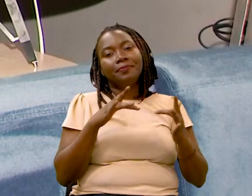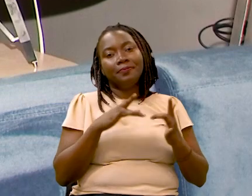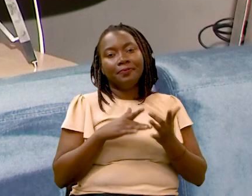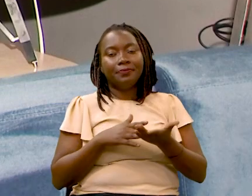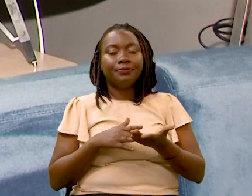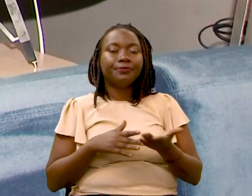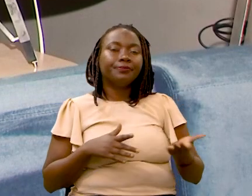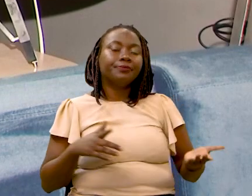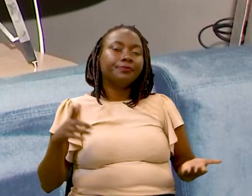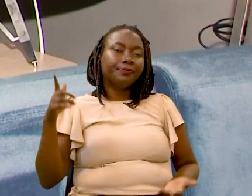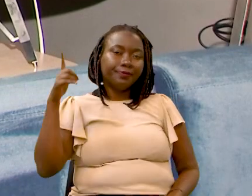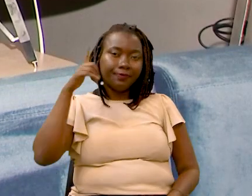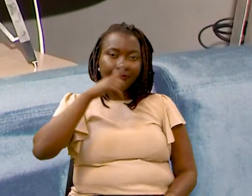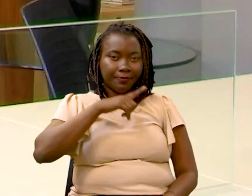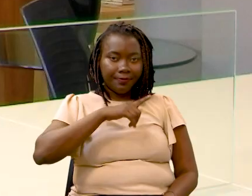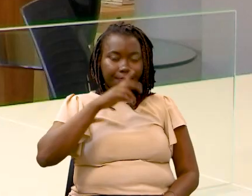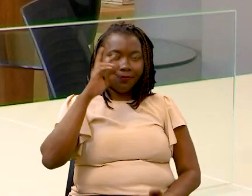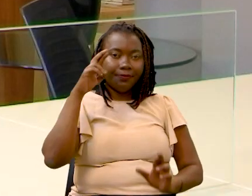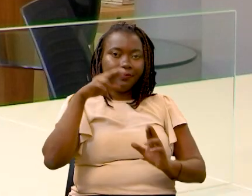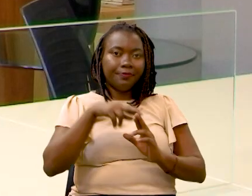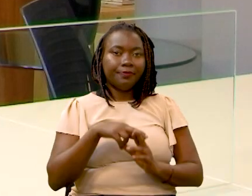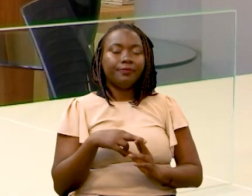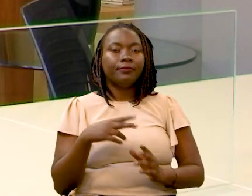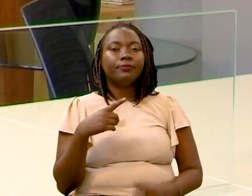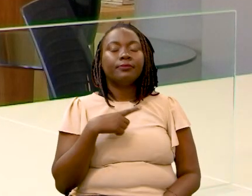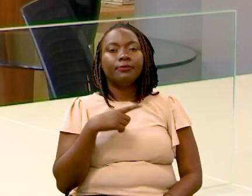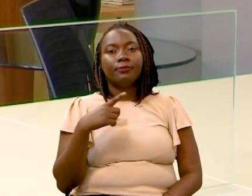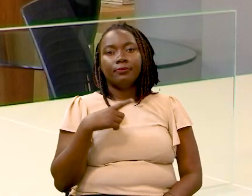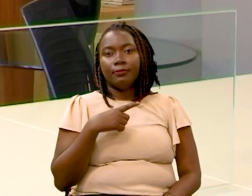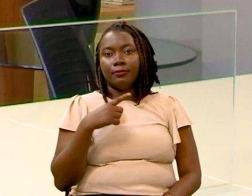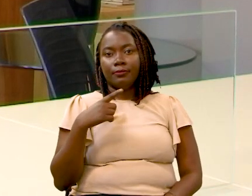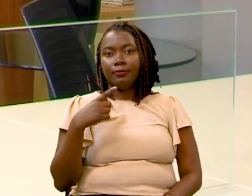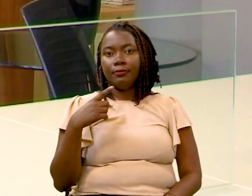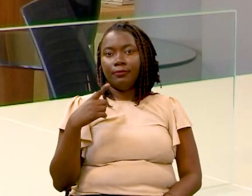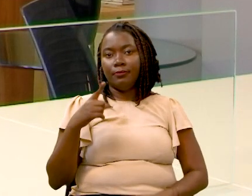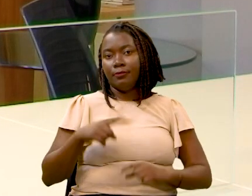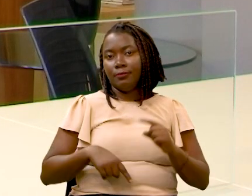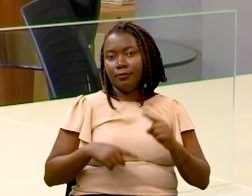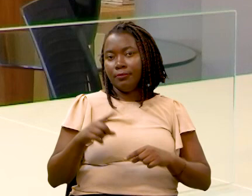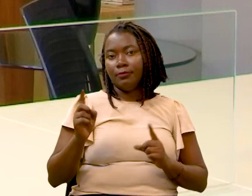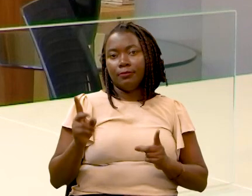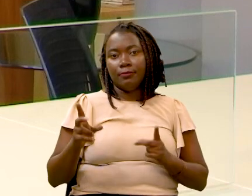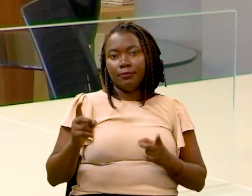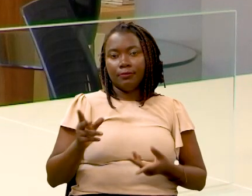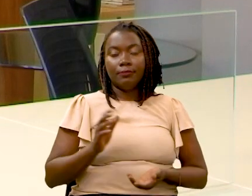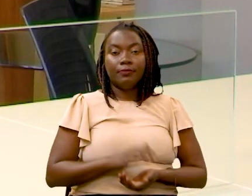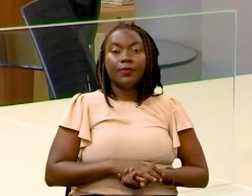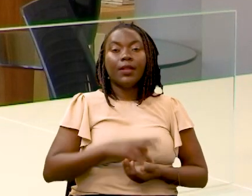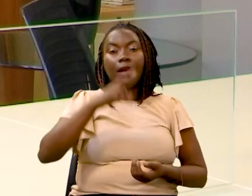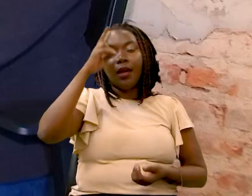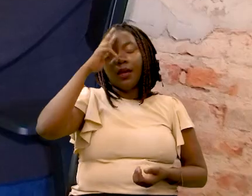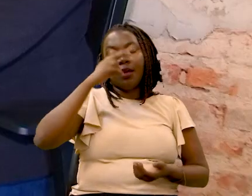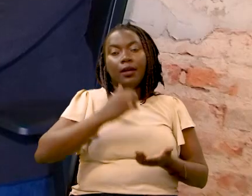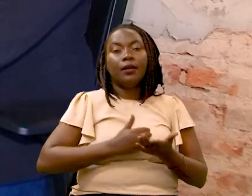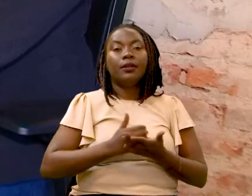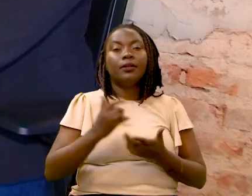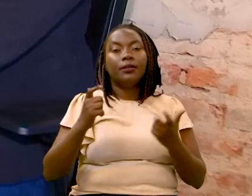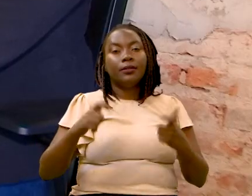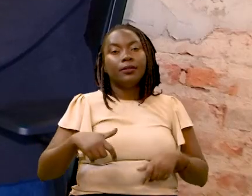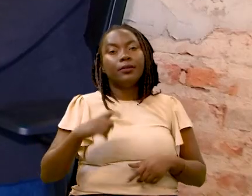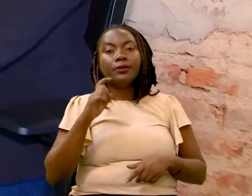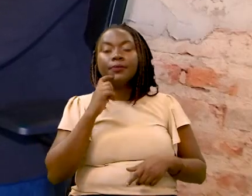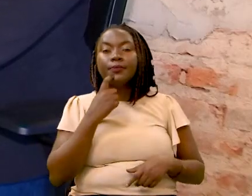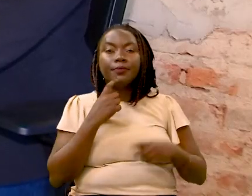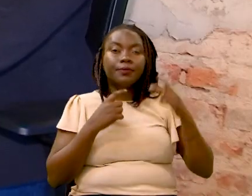ter esse contato com eles e conseguir os representar e ter as suas obras para vender. E essa história